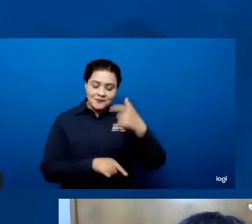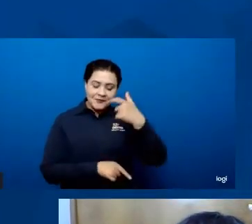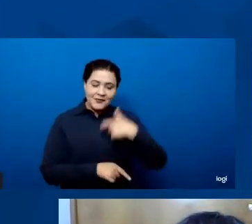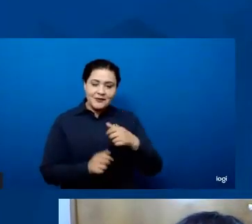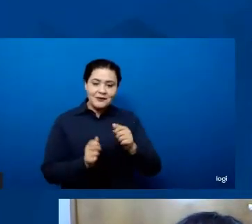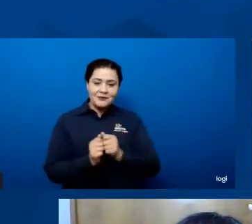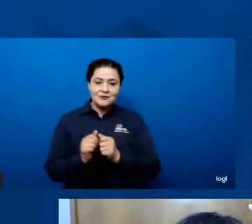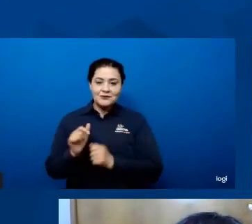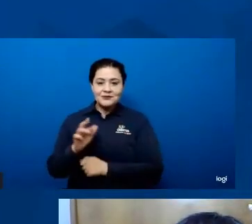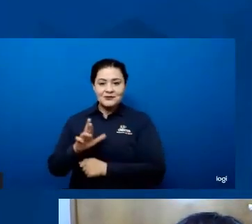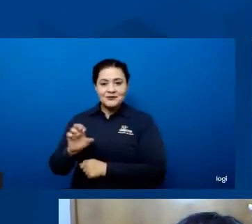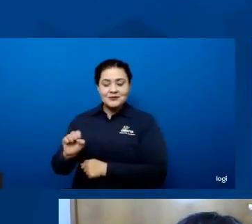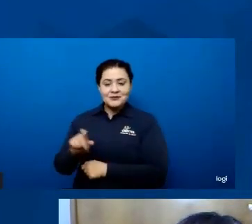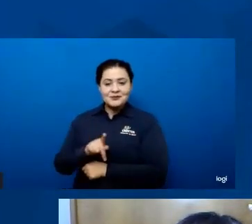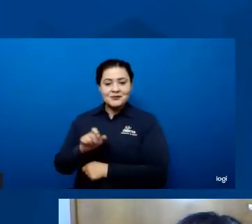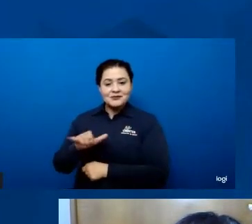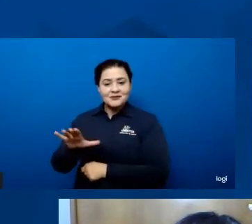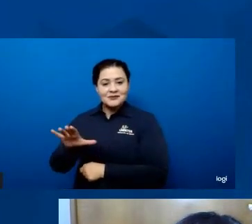o professor,